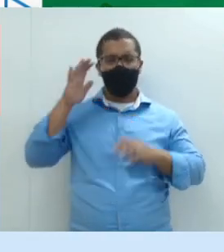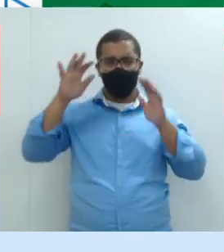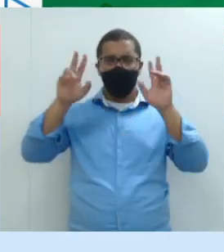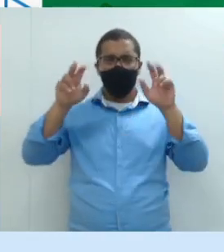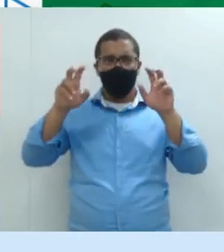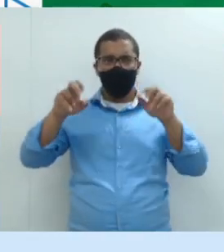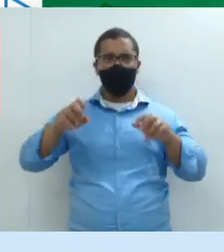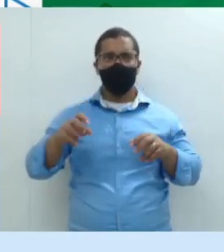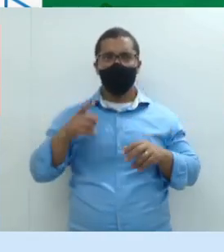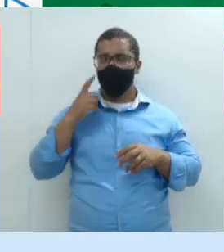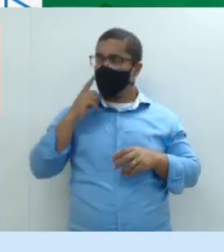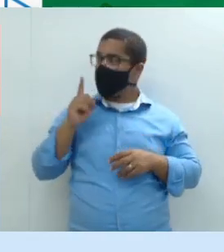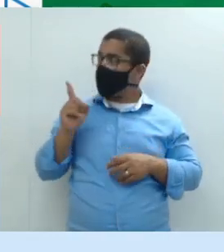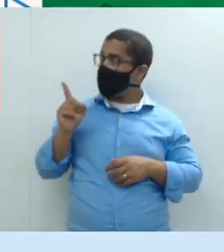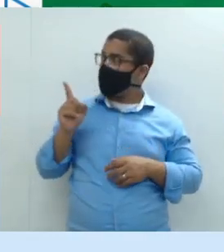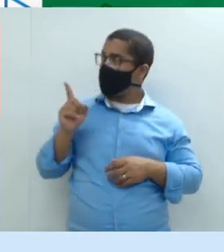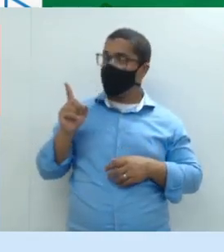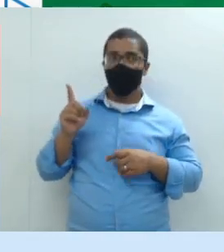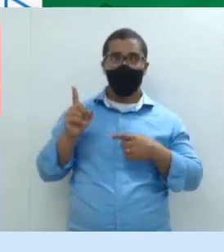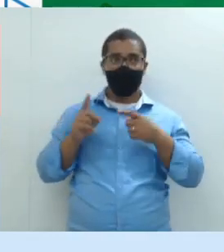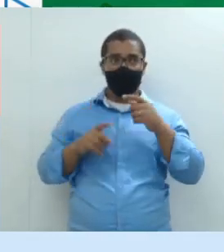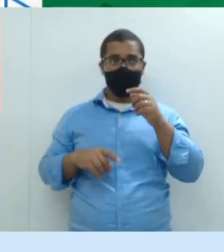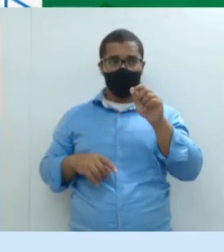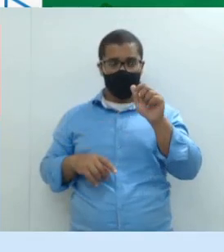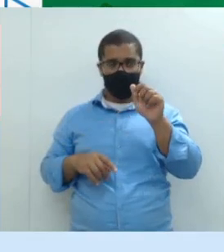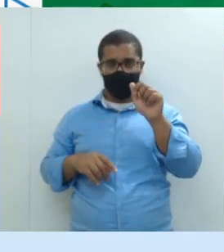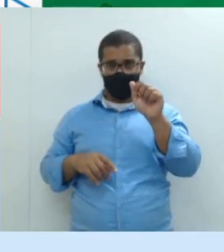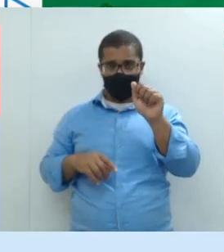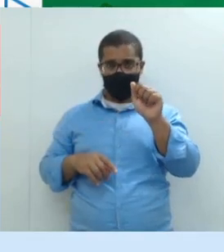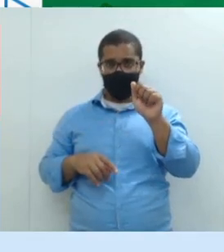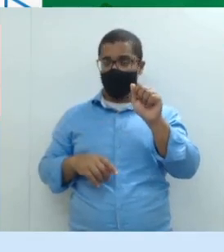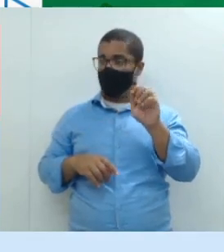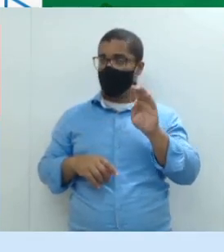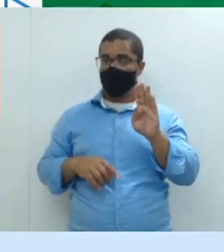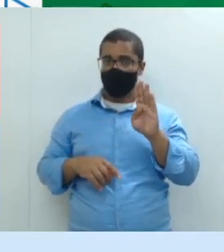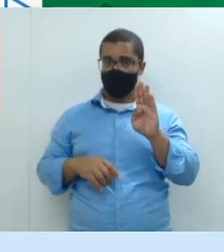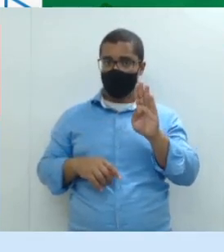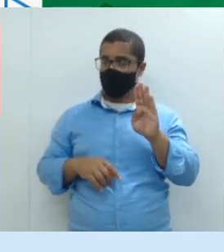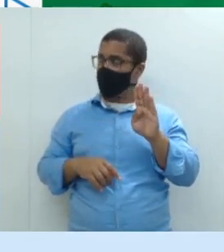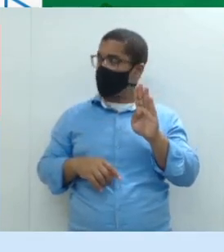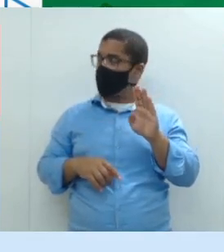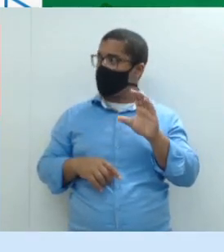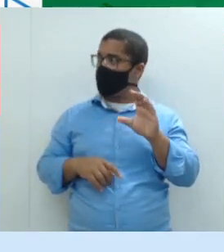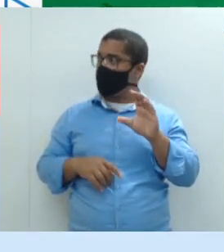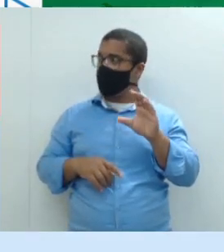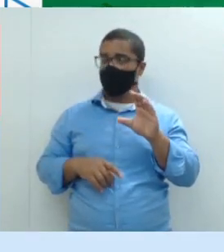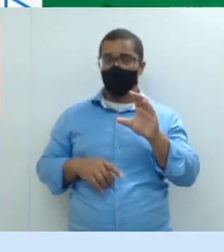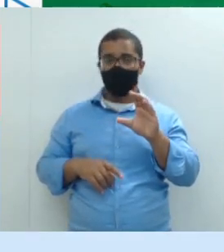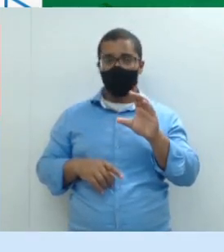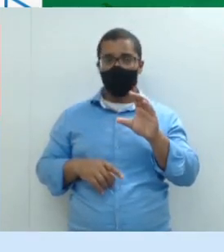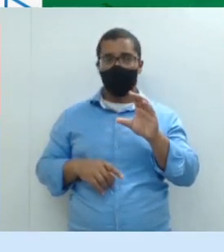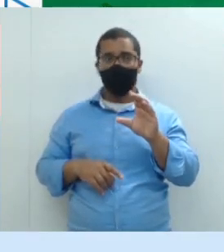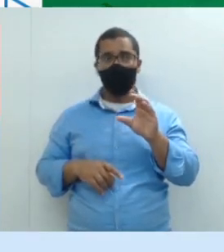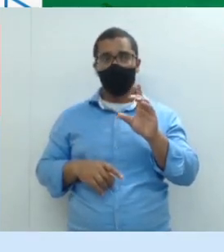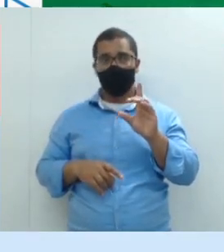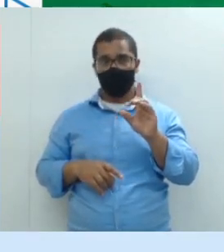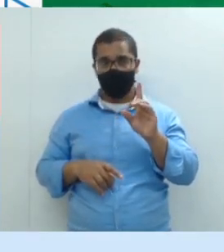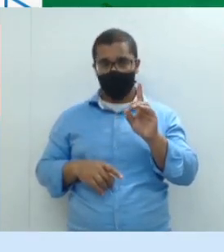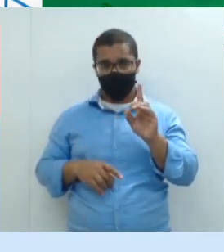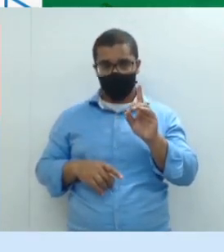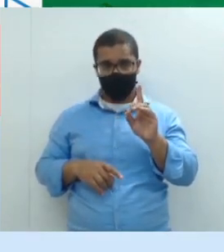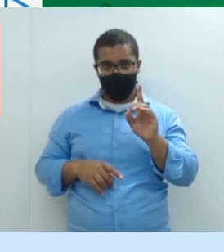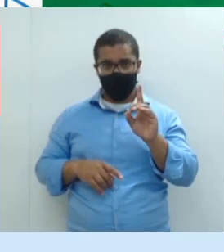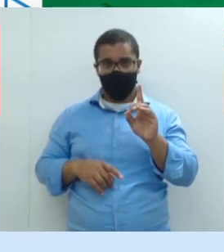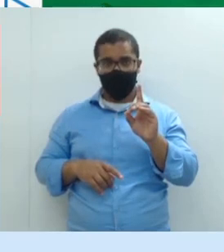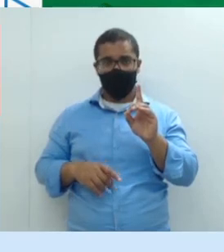São Paulo e São Boaventura? Santo Jerônimo e São Benedito? Será Santo Efigênio e João Bosco e São João Bosco?